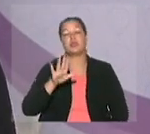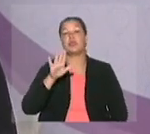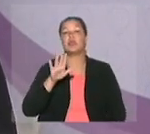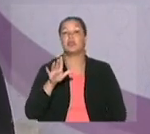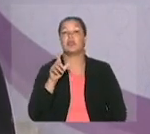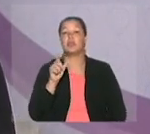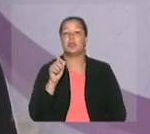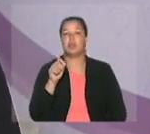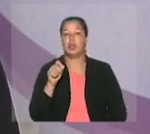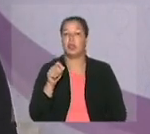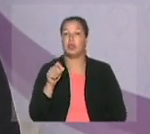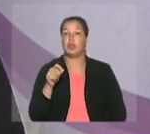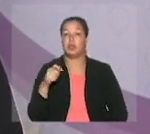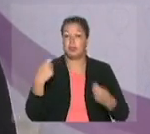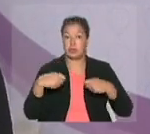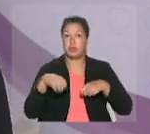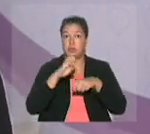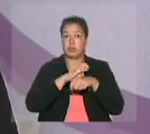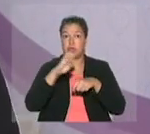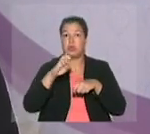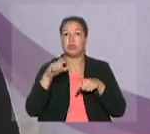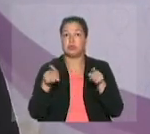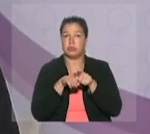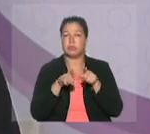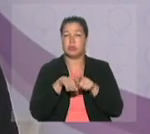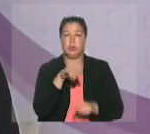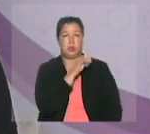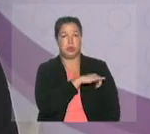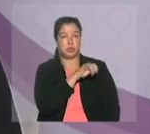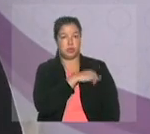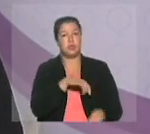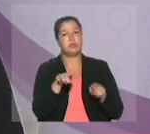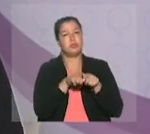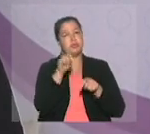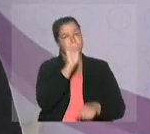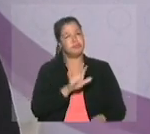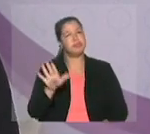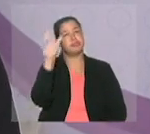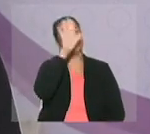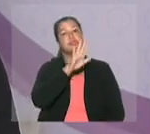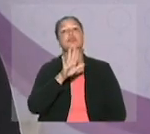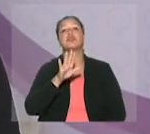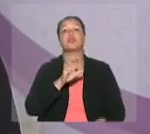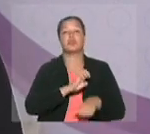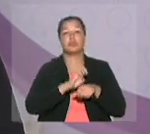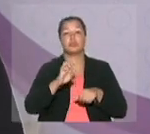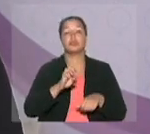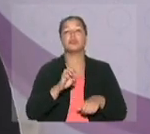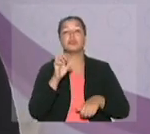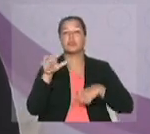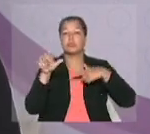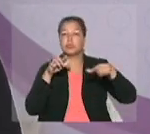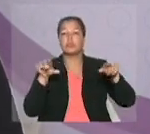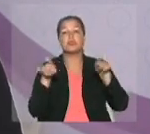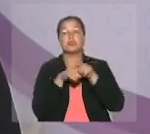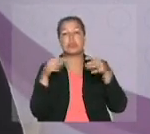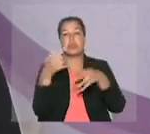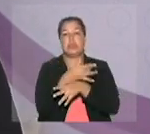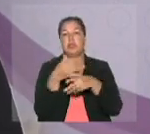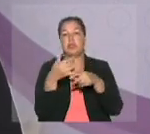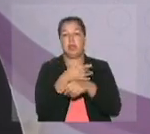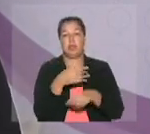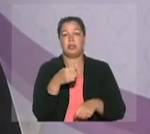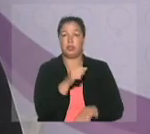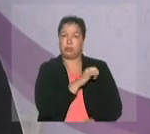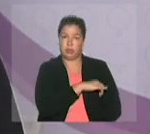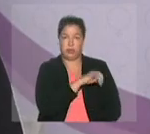nacional, que precisa ser implantado no estado do Rio de Janeiro, em outros estados, e também nas cidades